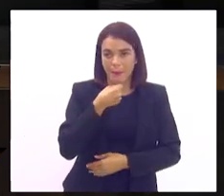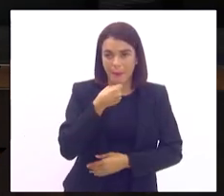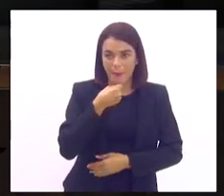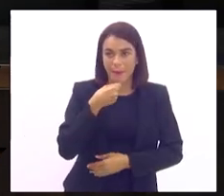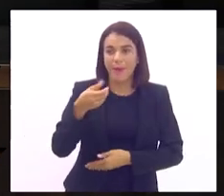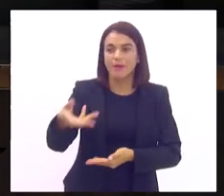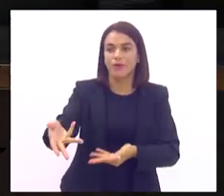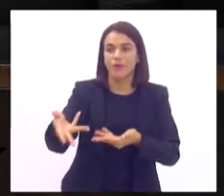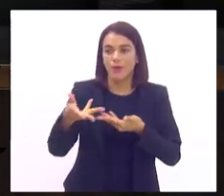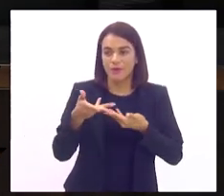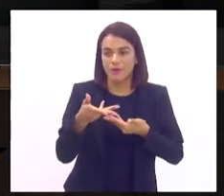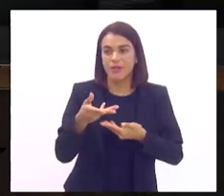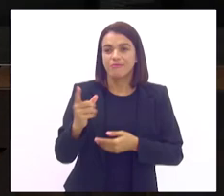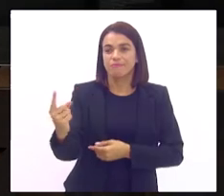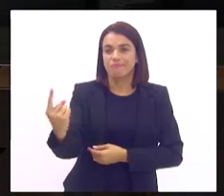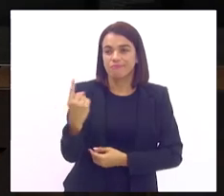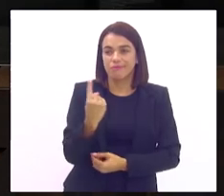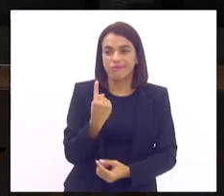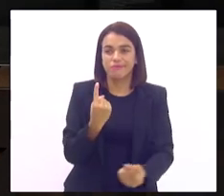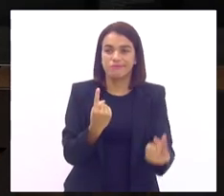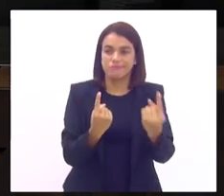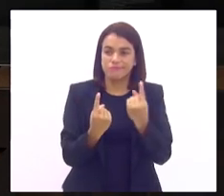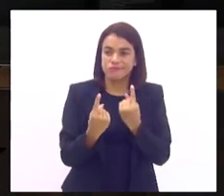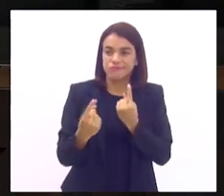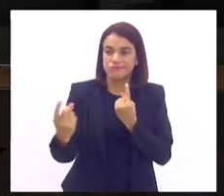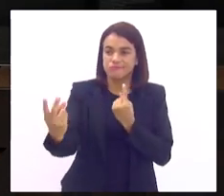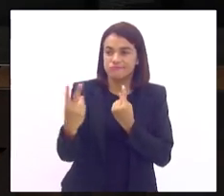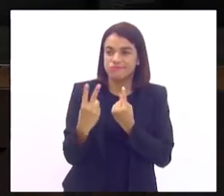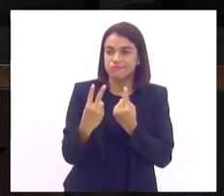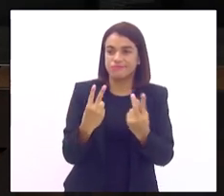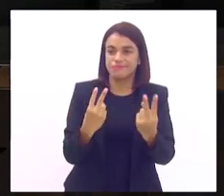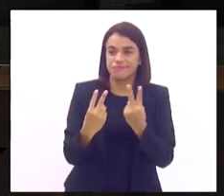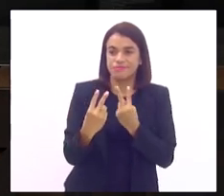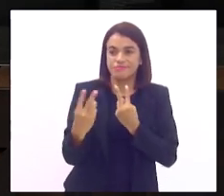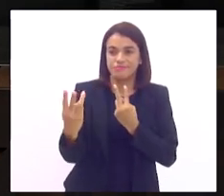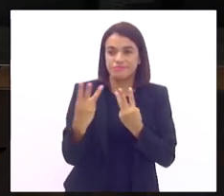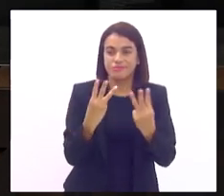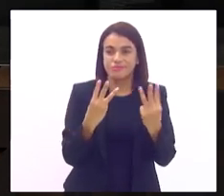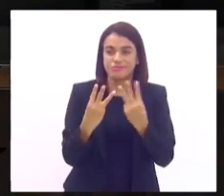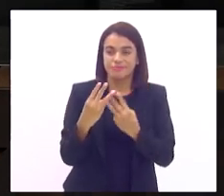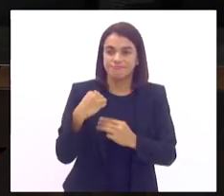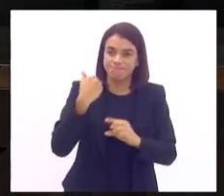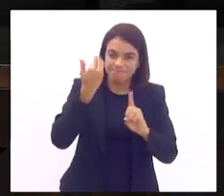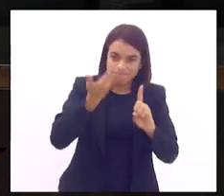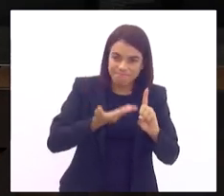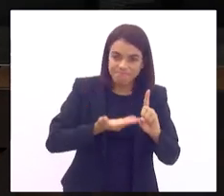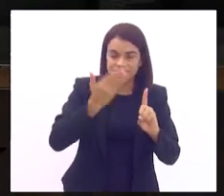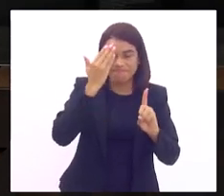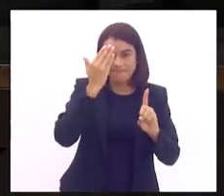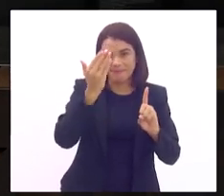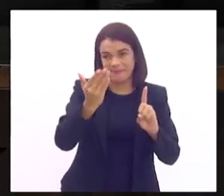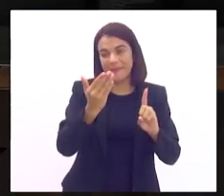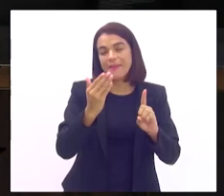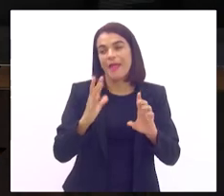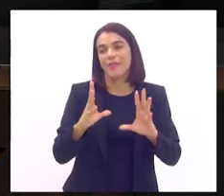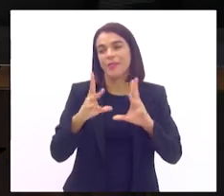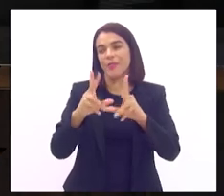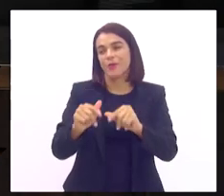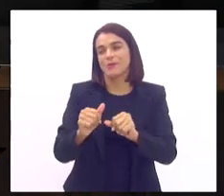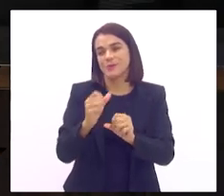para a gente fazer esse gesto simbólico de reconhecimento aos